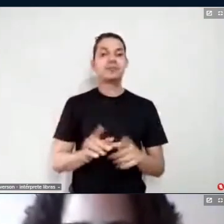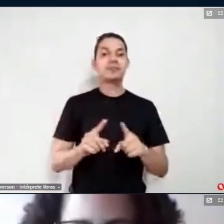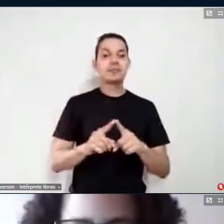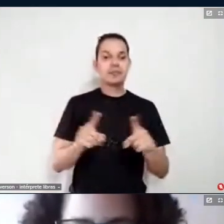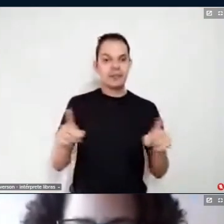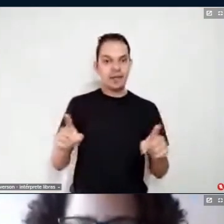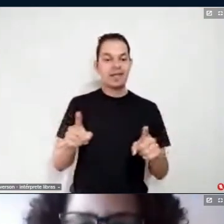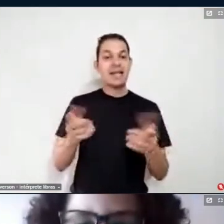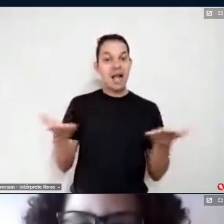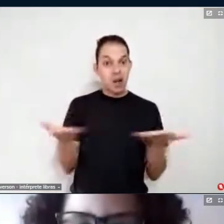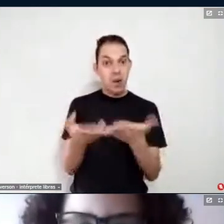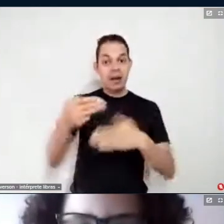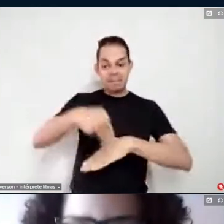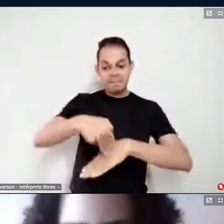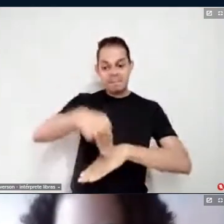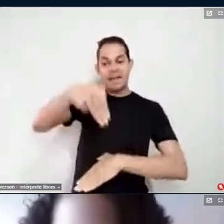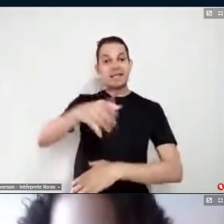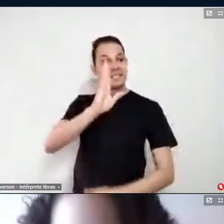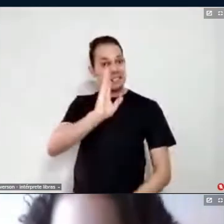é mestre.